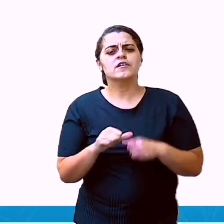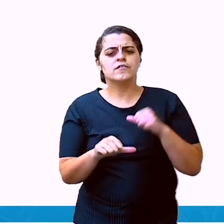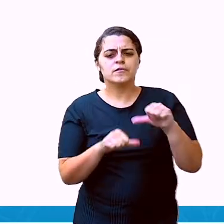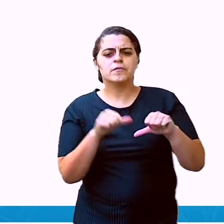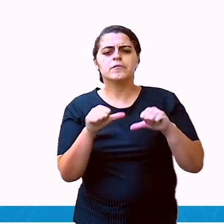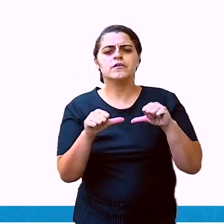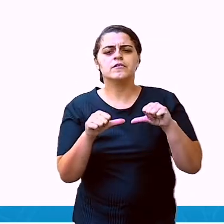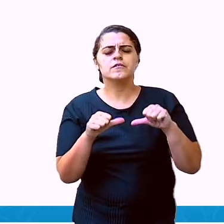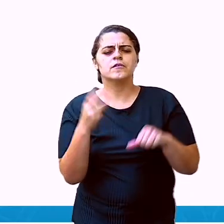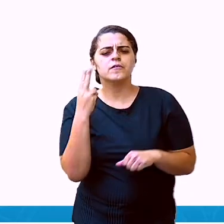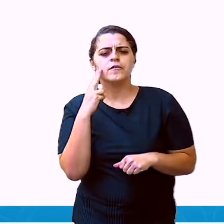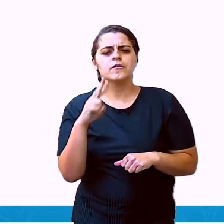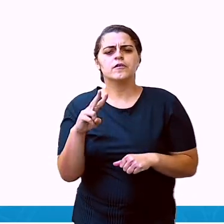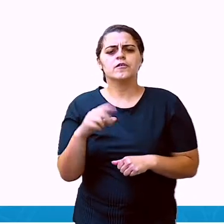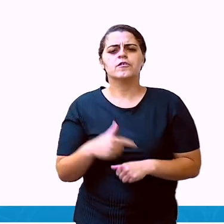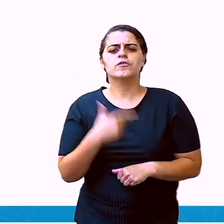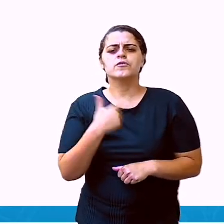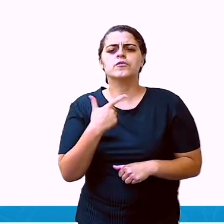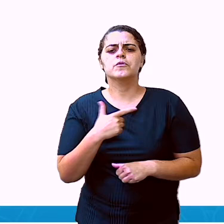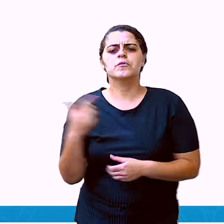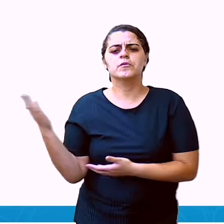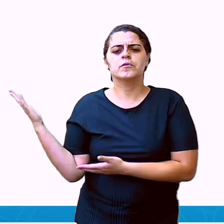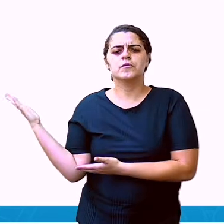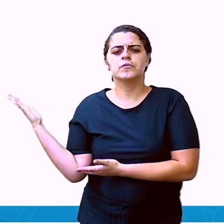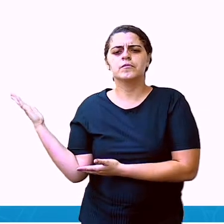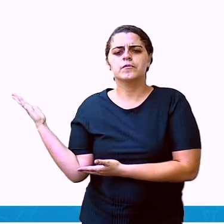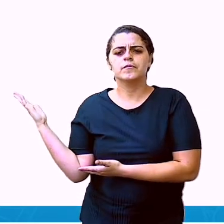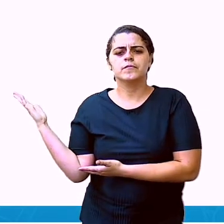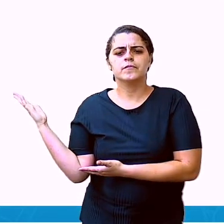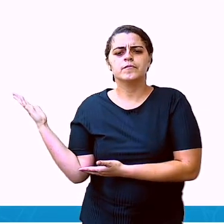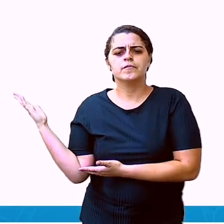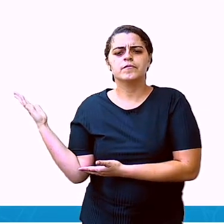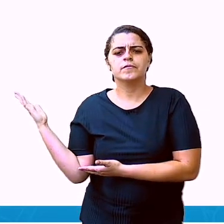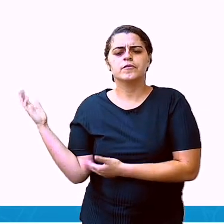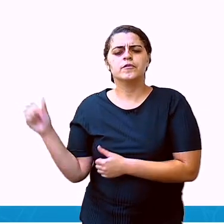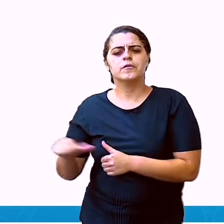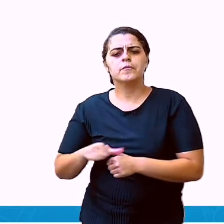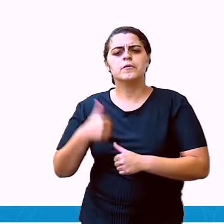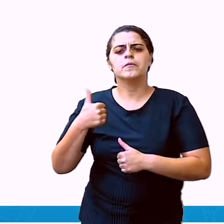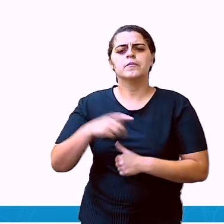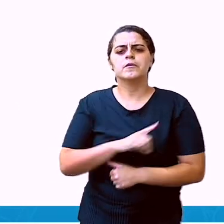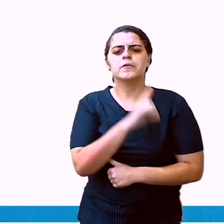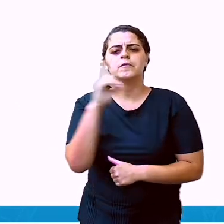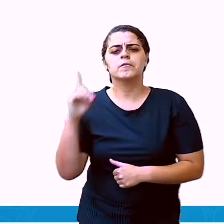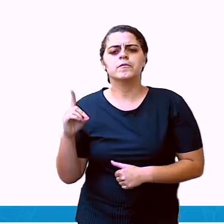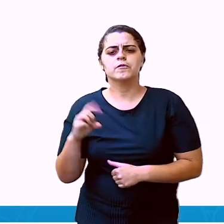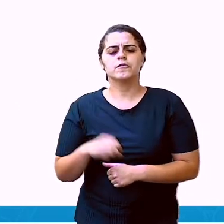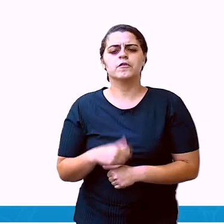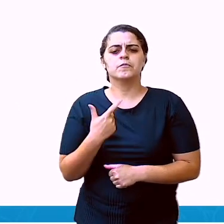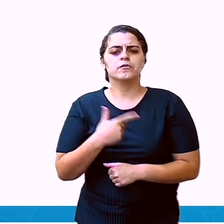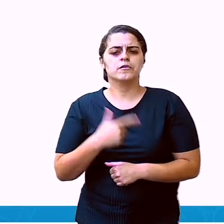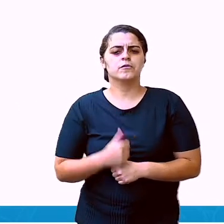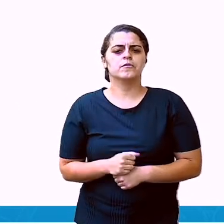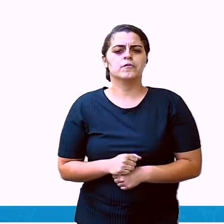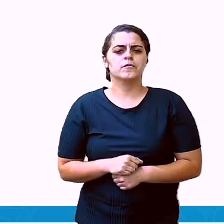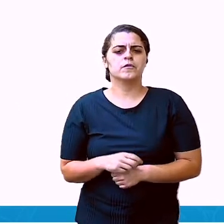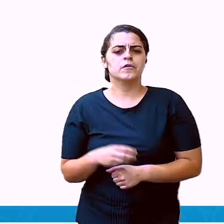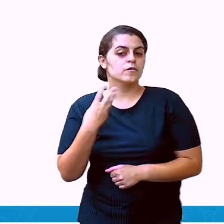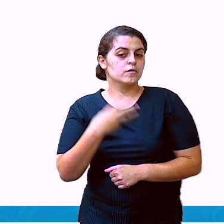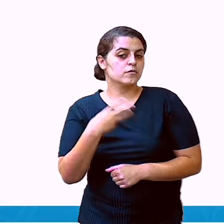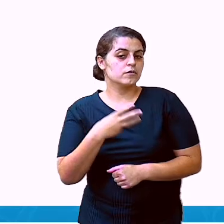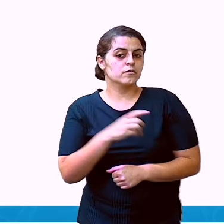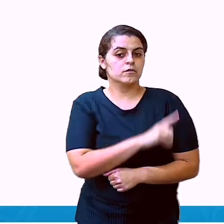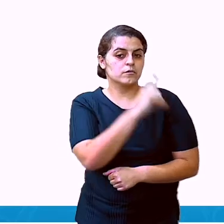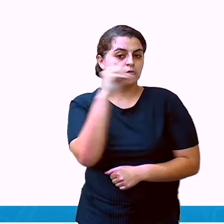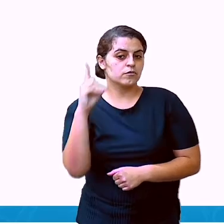mudança? Observe o segundo dia, está aqui embaixo. Do primeiro dia para o segundo, ao